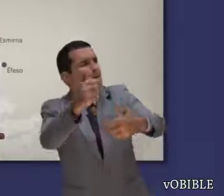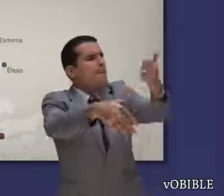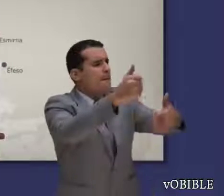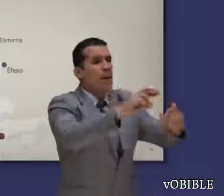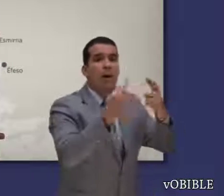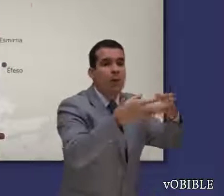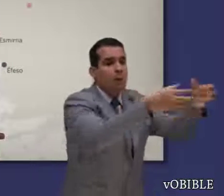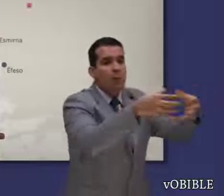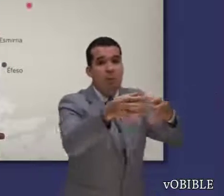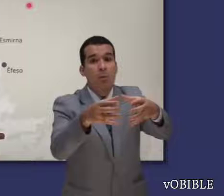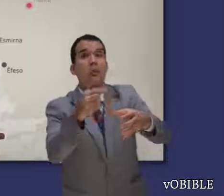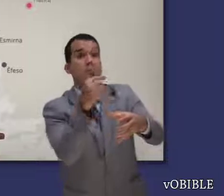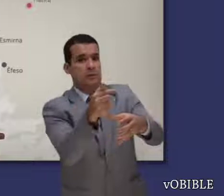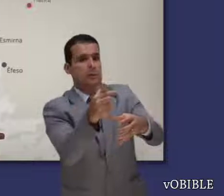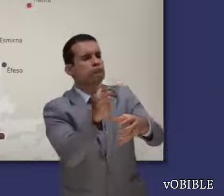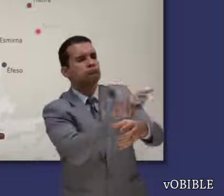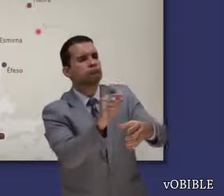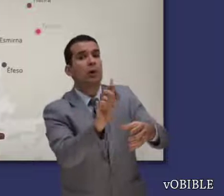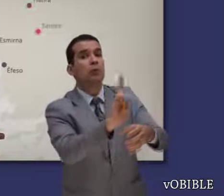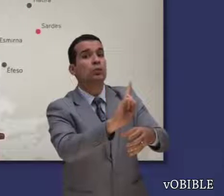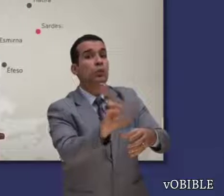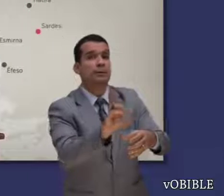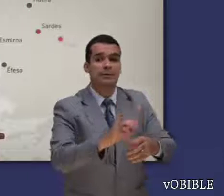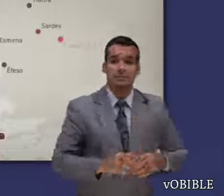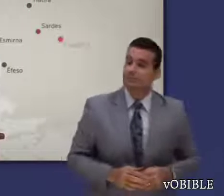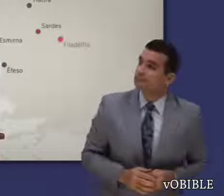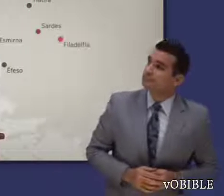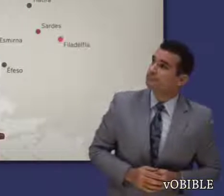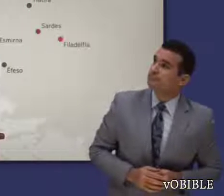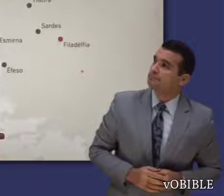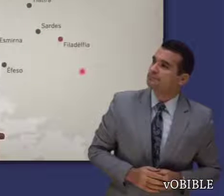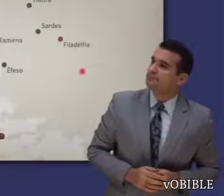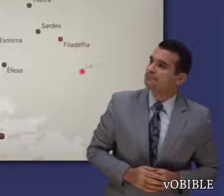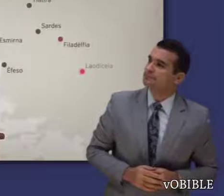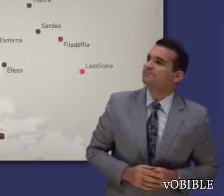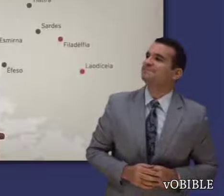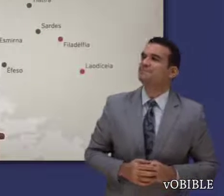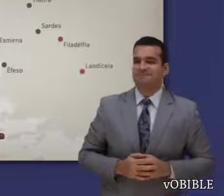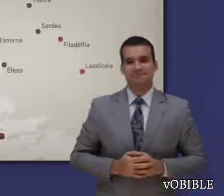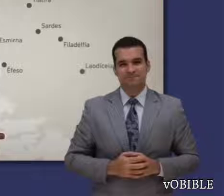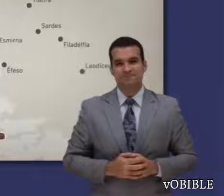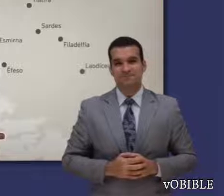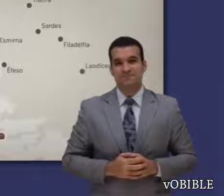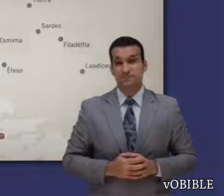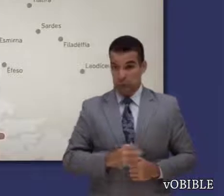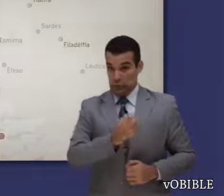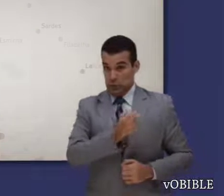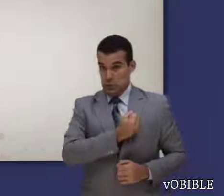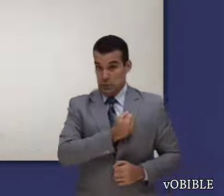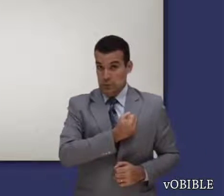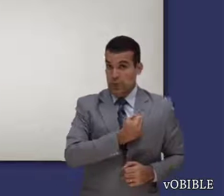Esmirna, Pérgamo, Tiatira, Sardes, Filadélfia e Laodiceia.